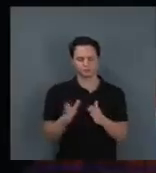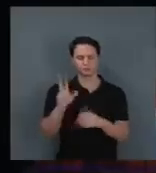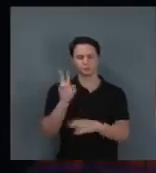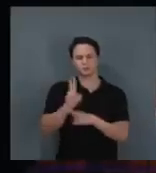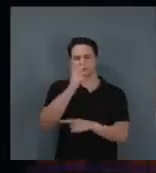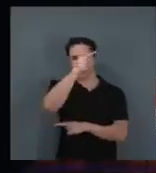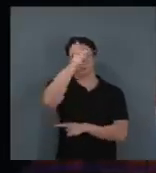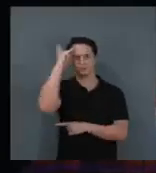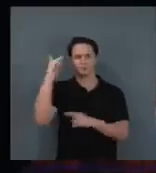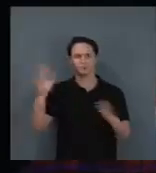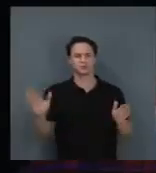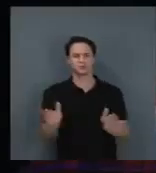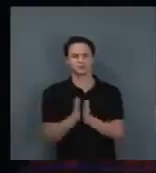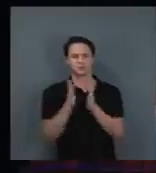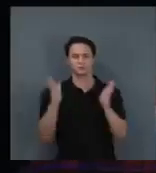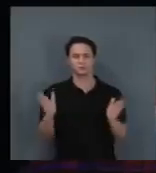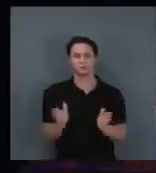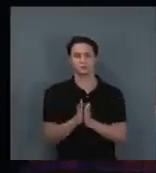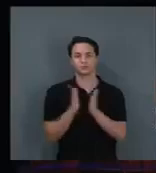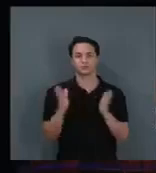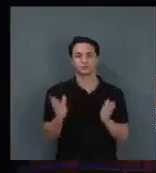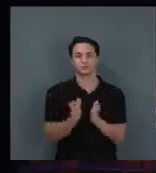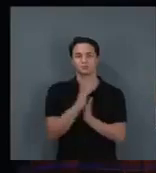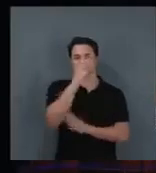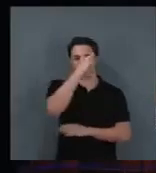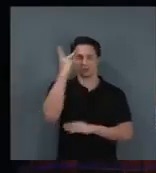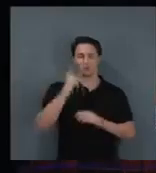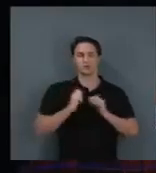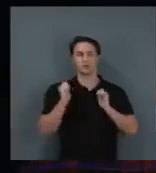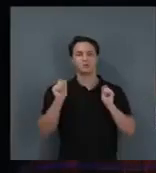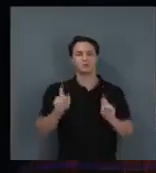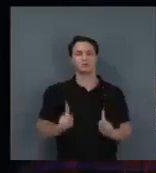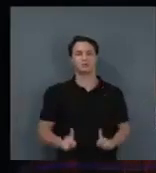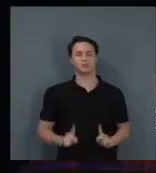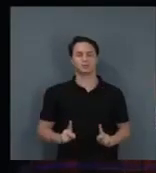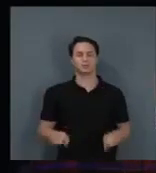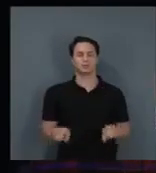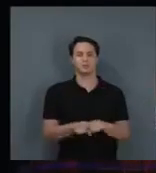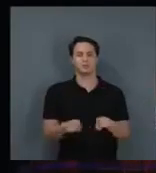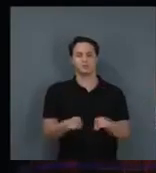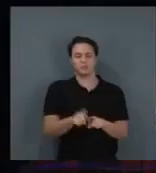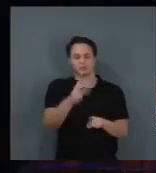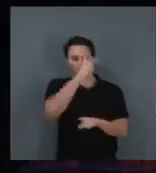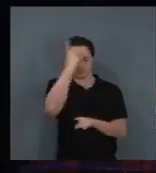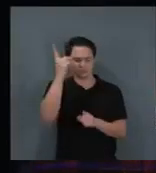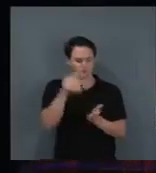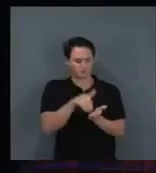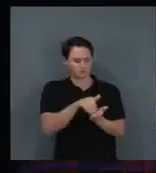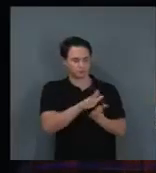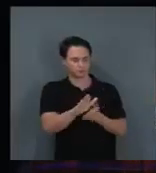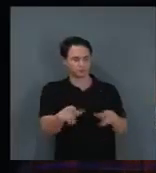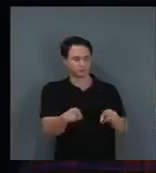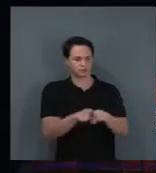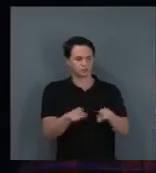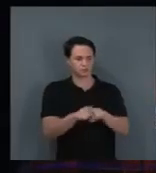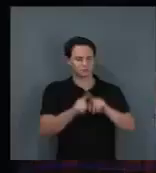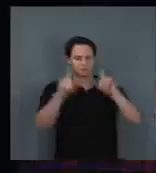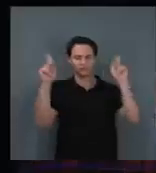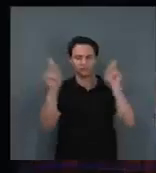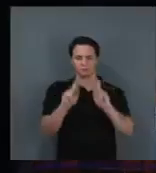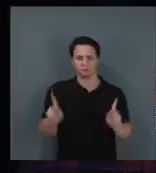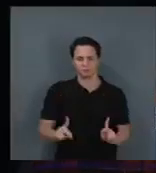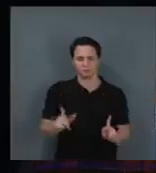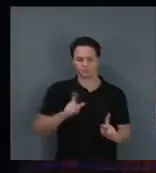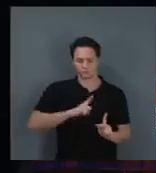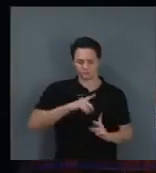pobres, dos aposentados, dos idosos, dos excluídos e da paz, por um